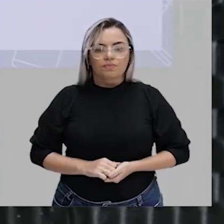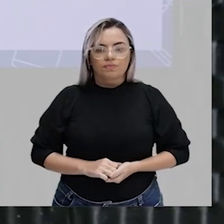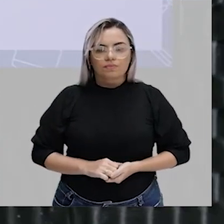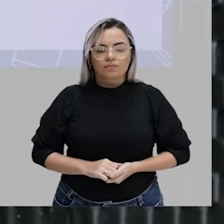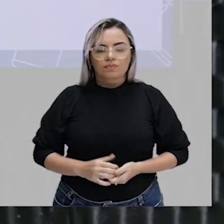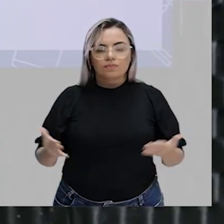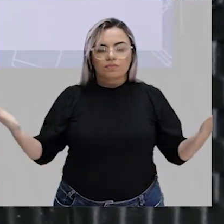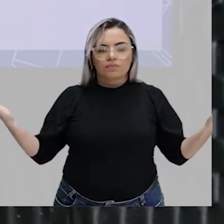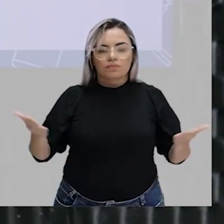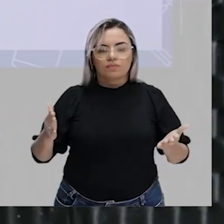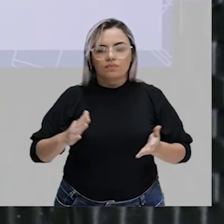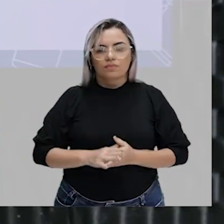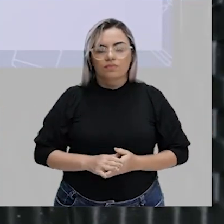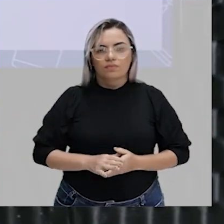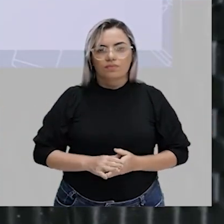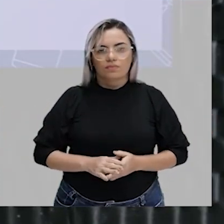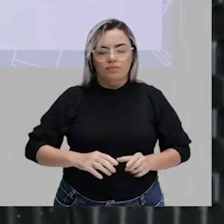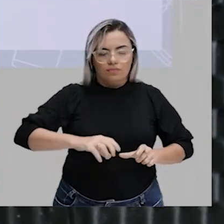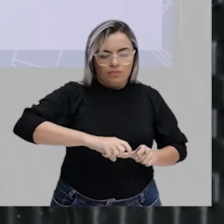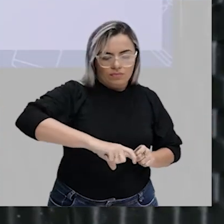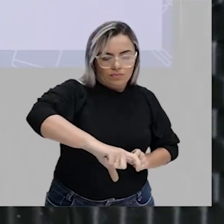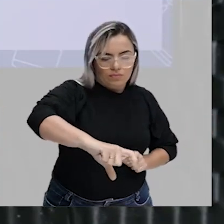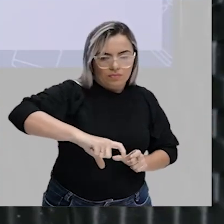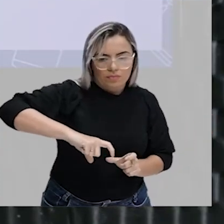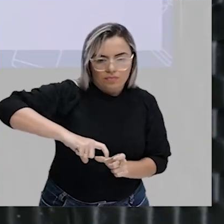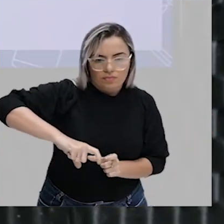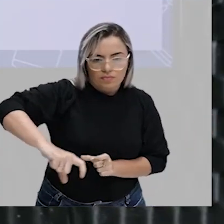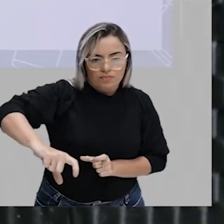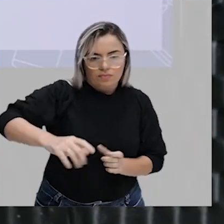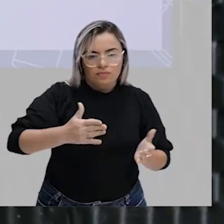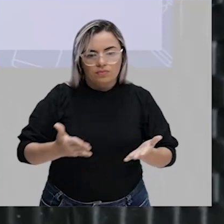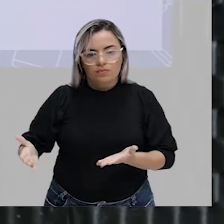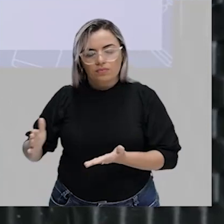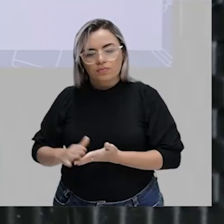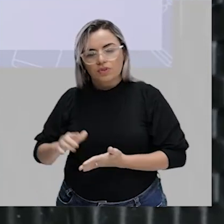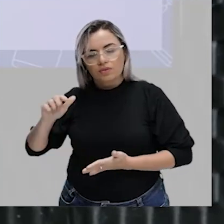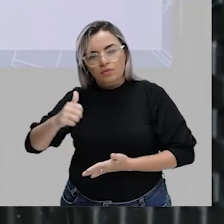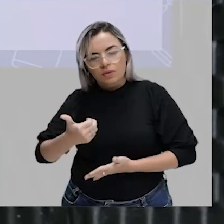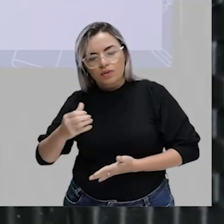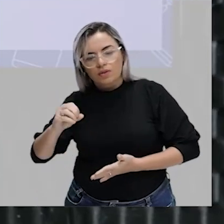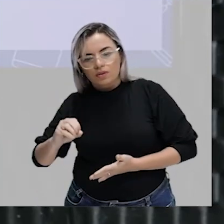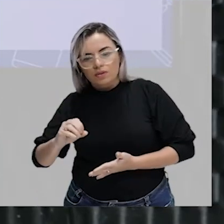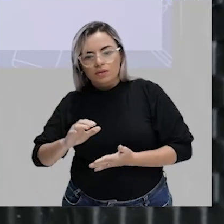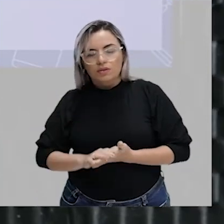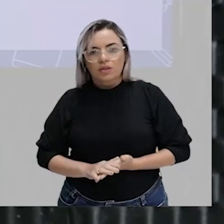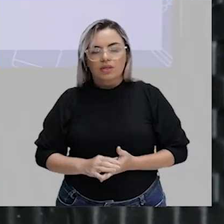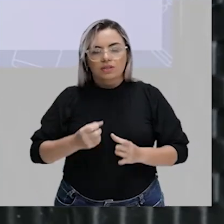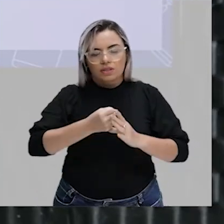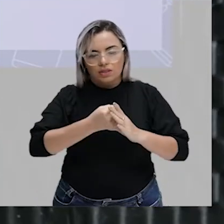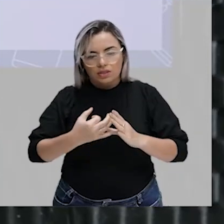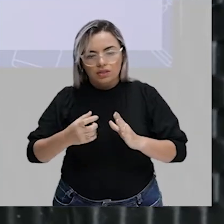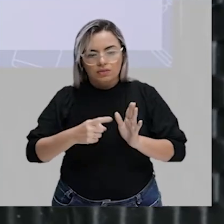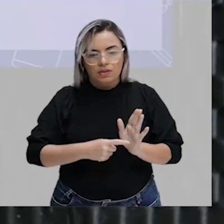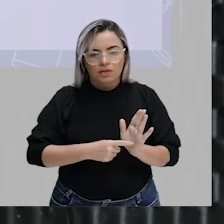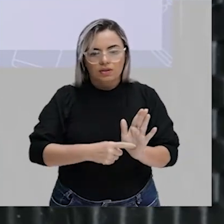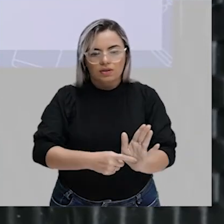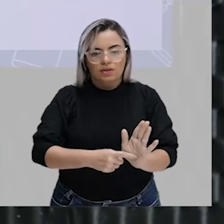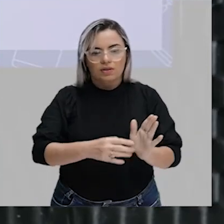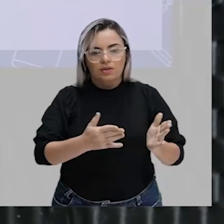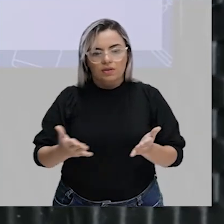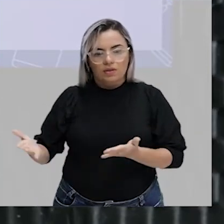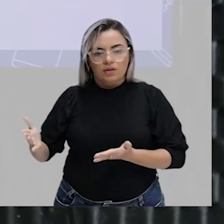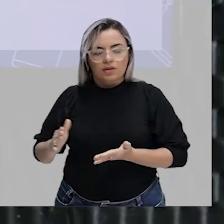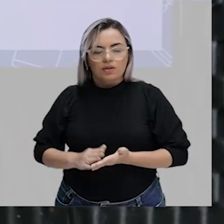As barras assimétricas. Pelo menos 10 elementos devem ser incluídos na apresentação, em